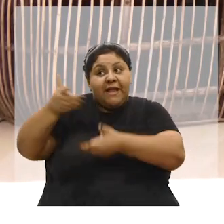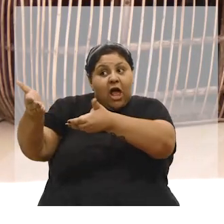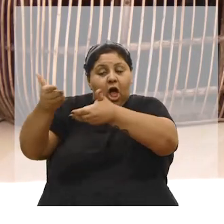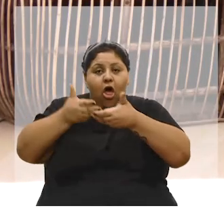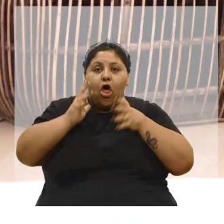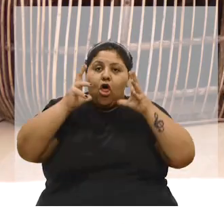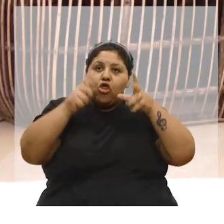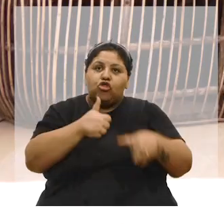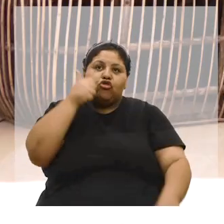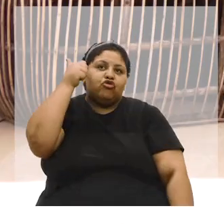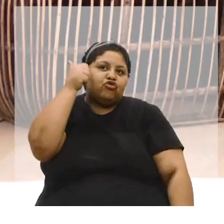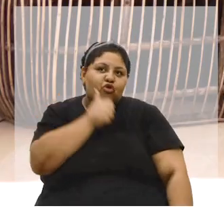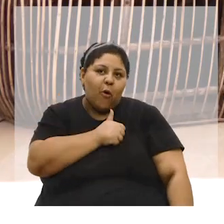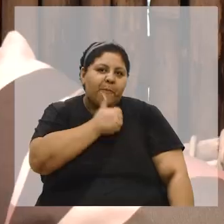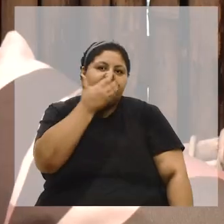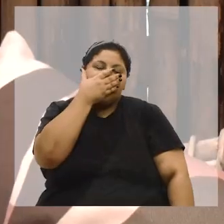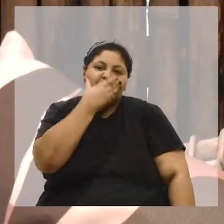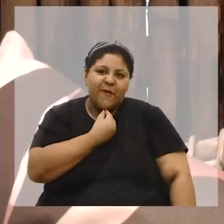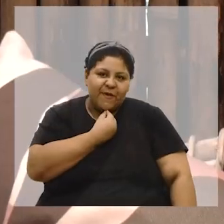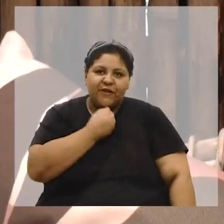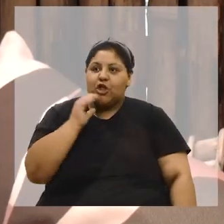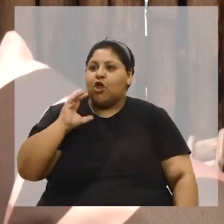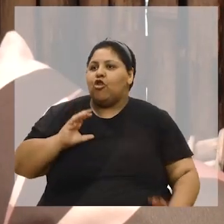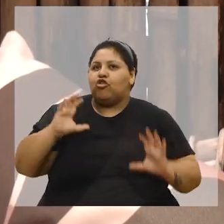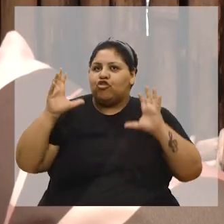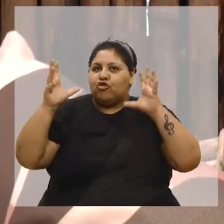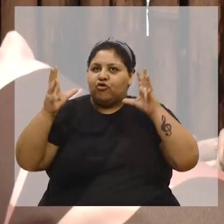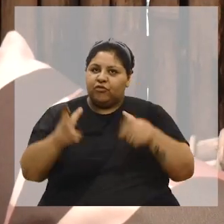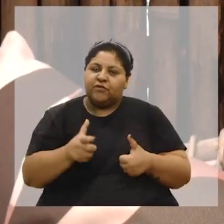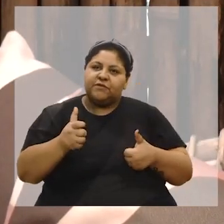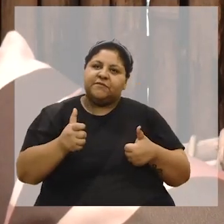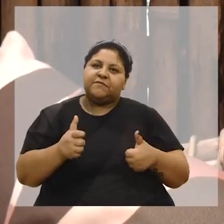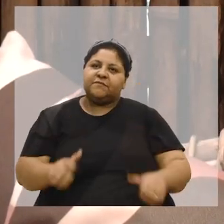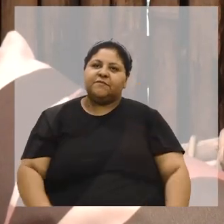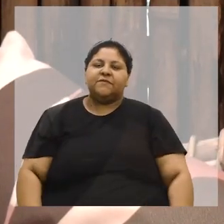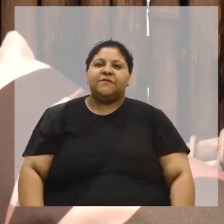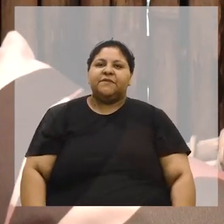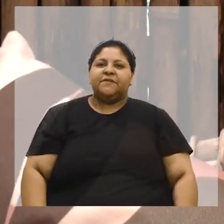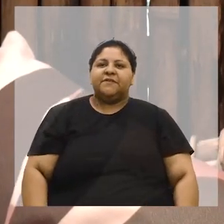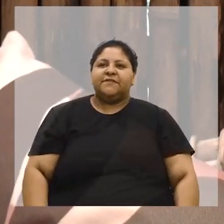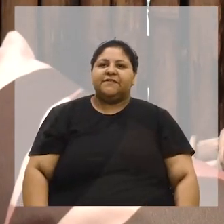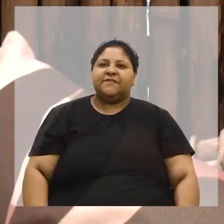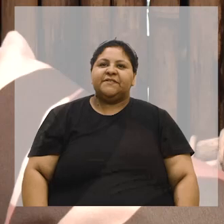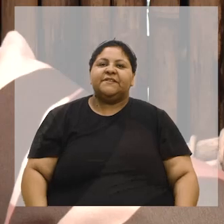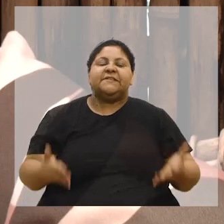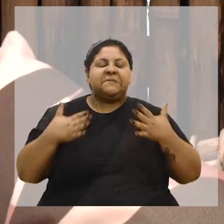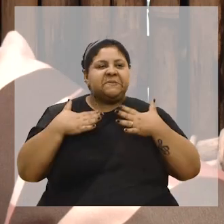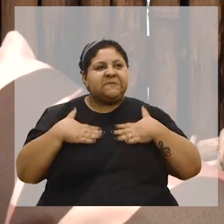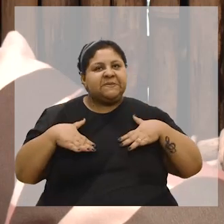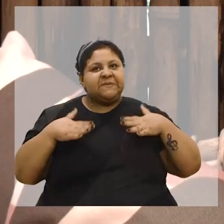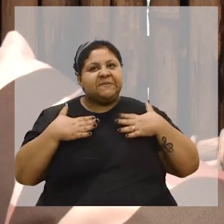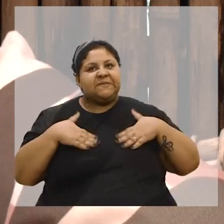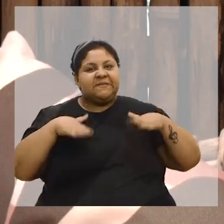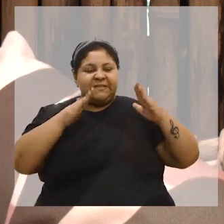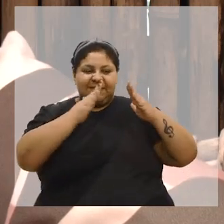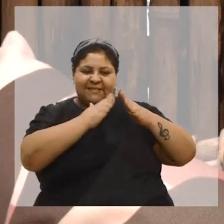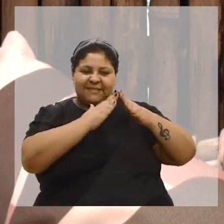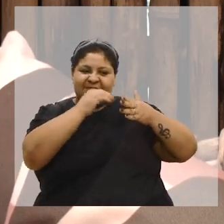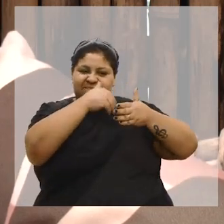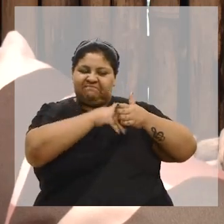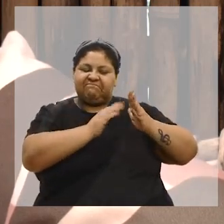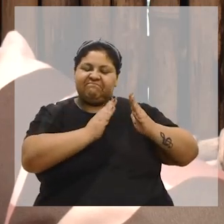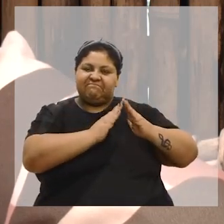queria convidar todas as mulheres, todos os homens, todo mundo que está lá na sua comodismo,